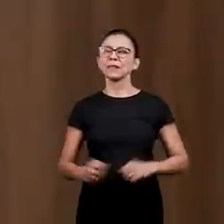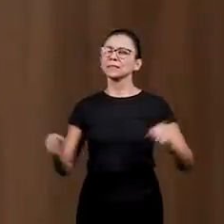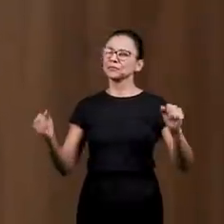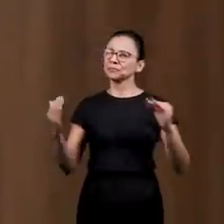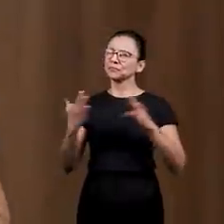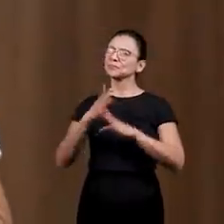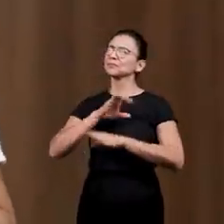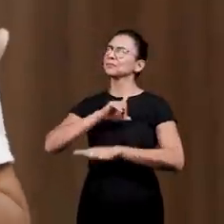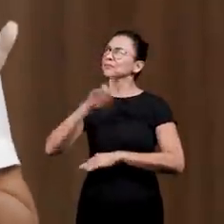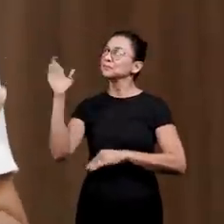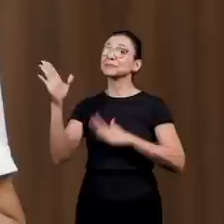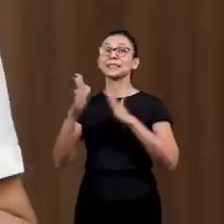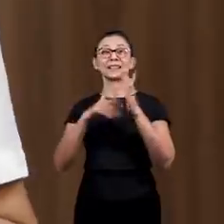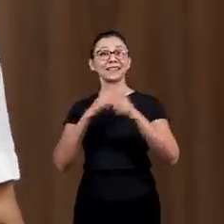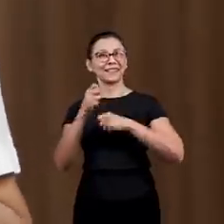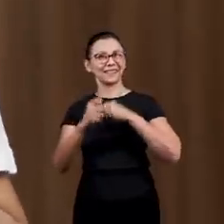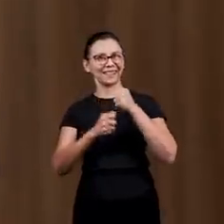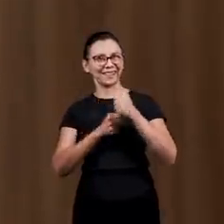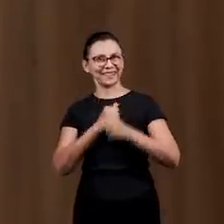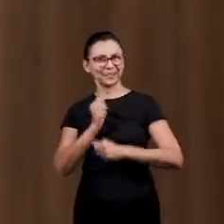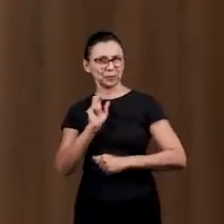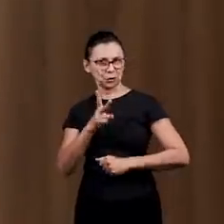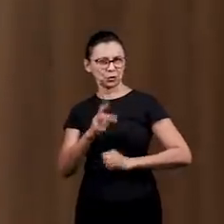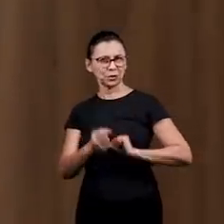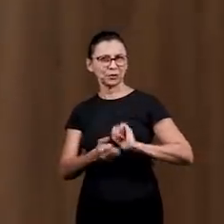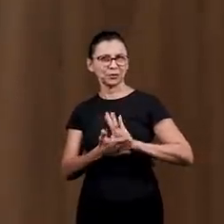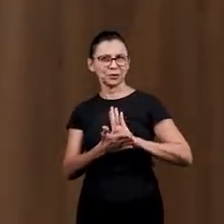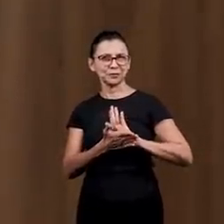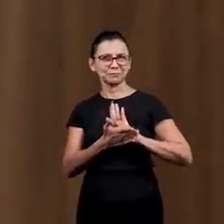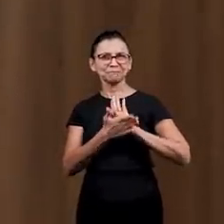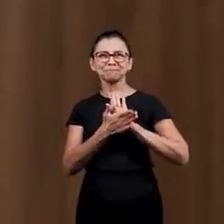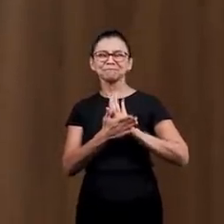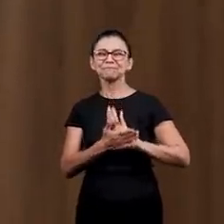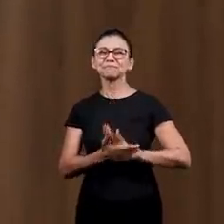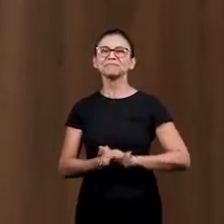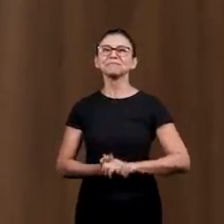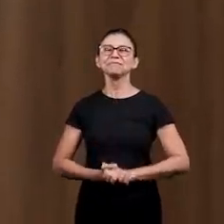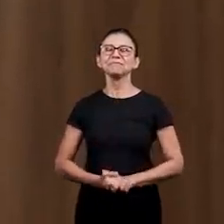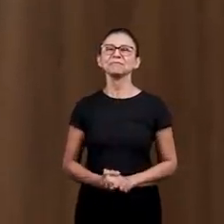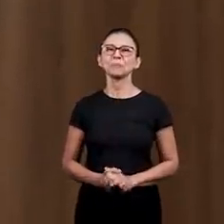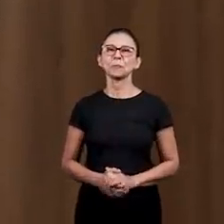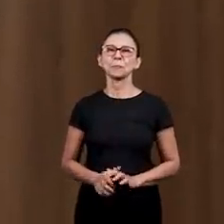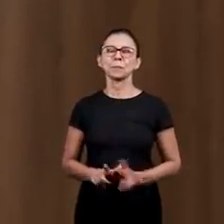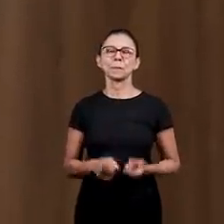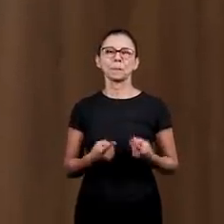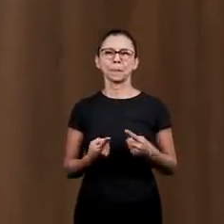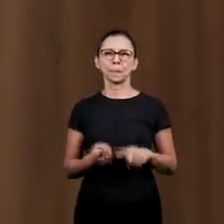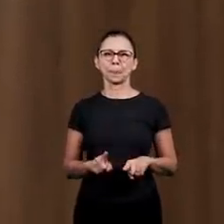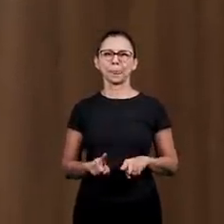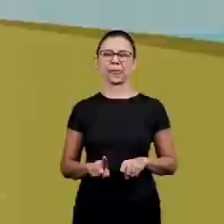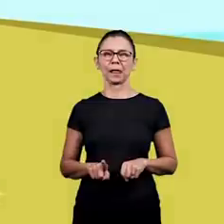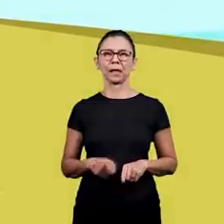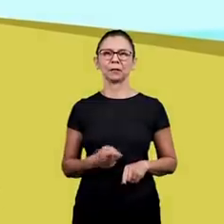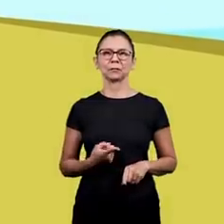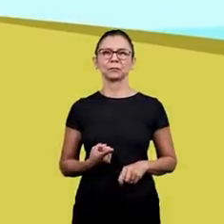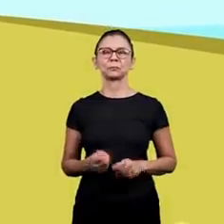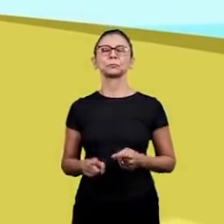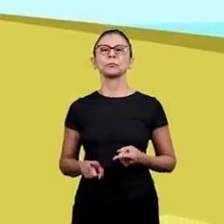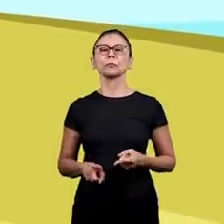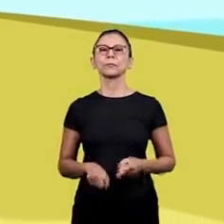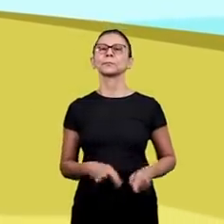Glória a Deus, aleluia! Vamos continuar louvando ao Senhor com o louvor Sou um Soldado.